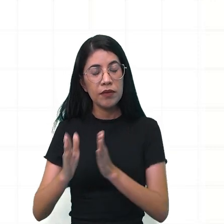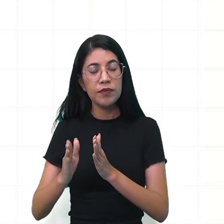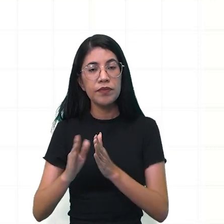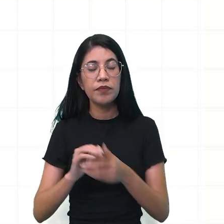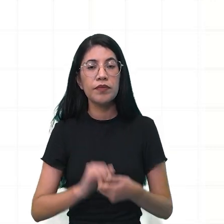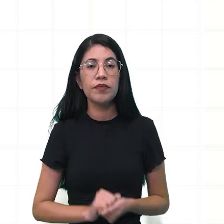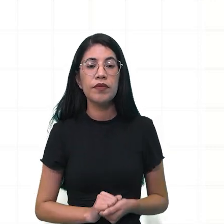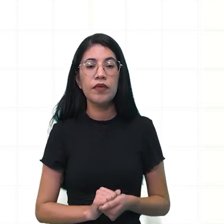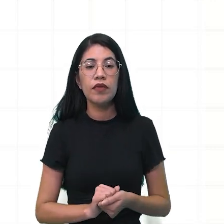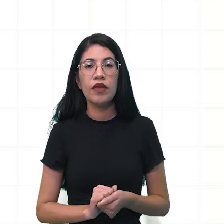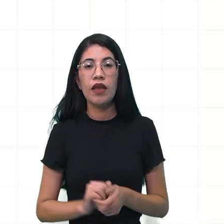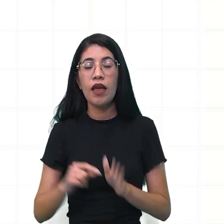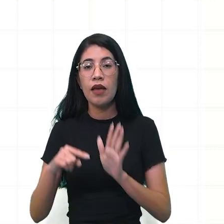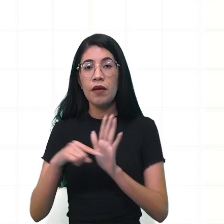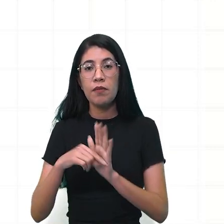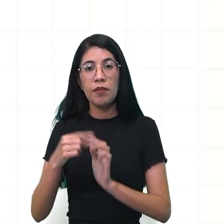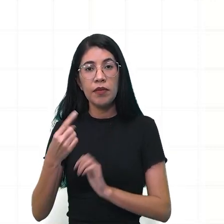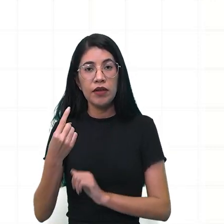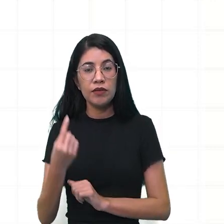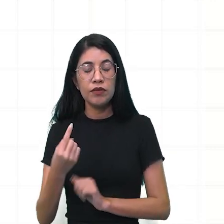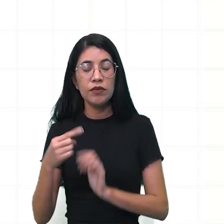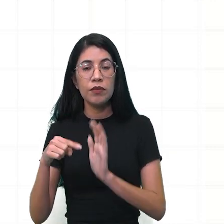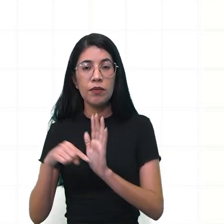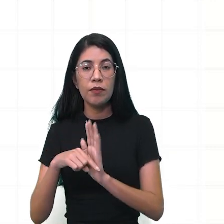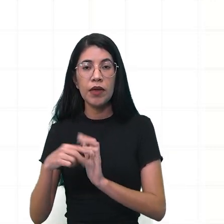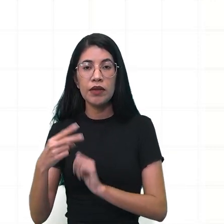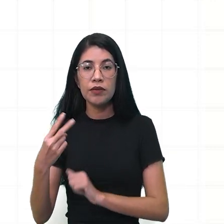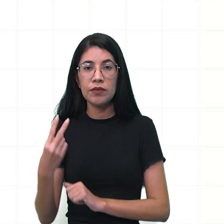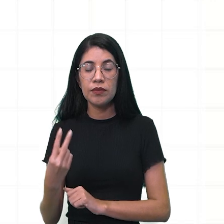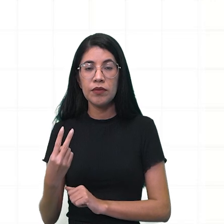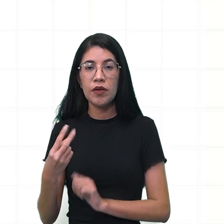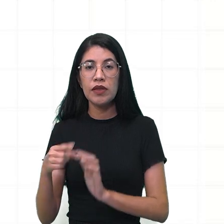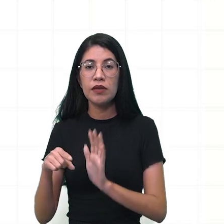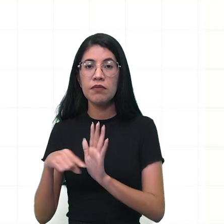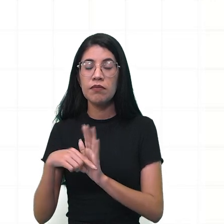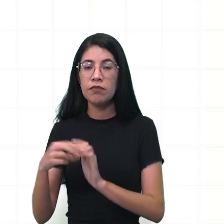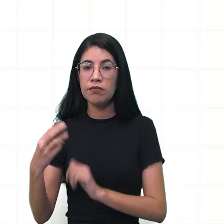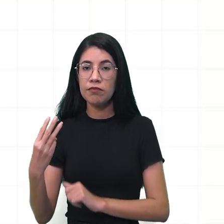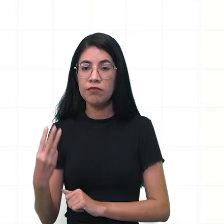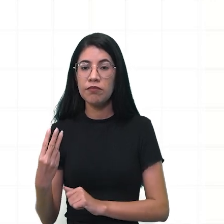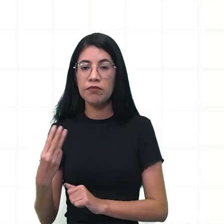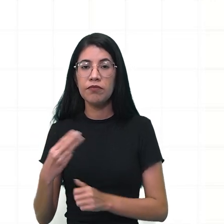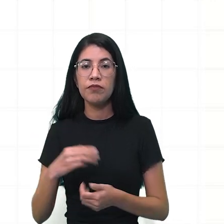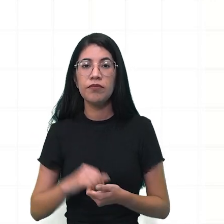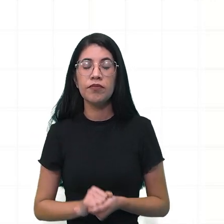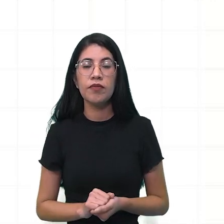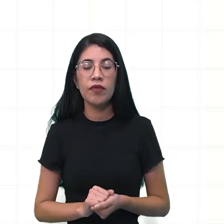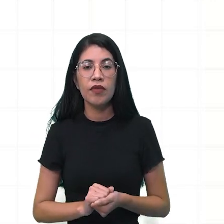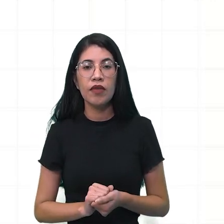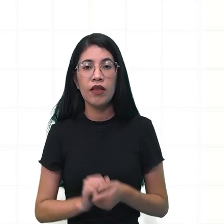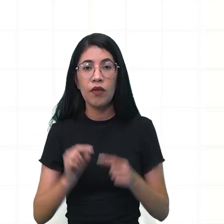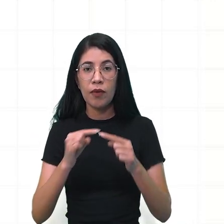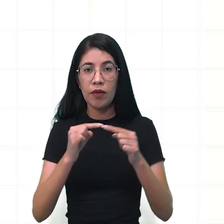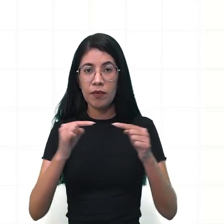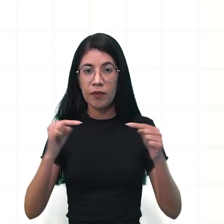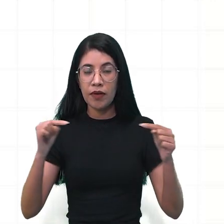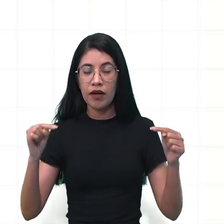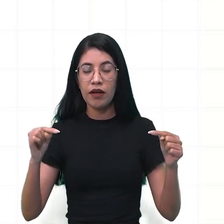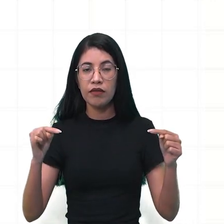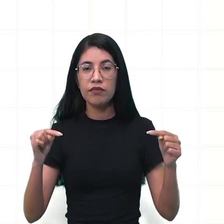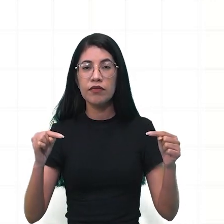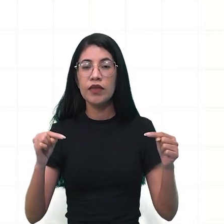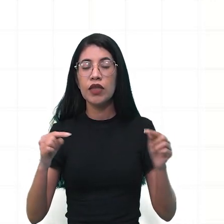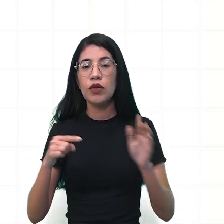ó, à esquerda, -1, -2, -3. Então, aqui, ó, no